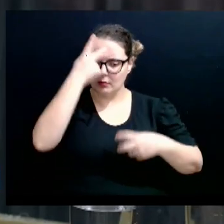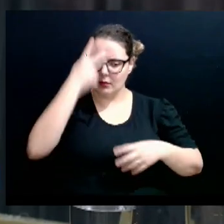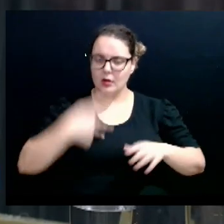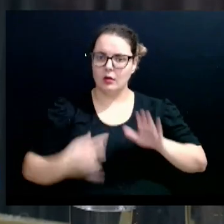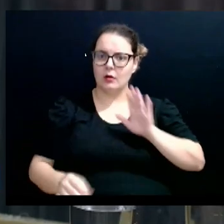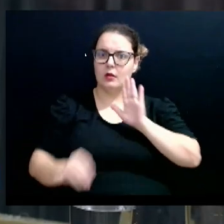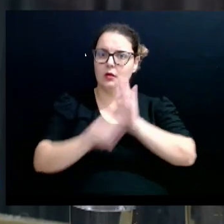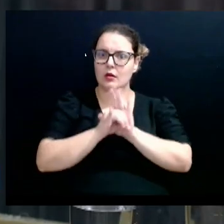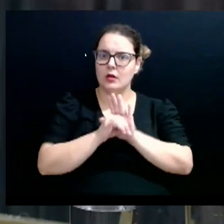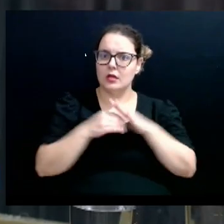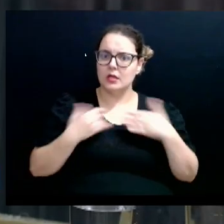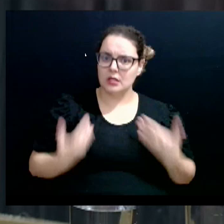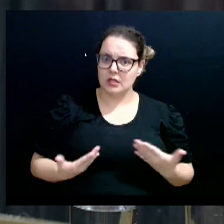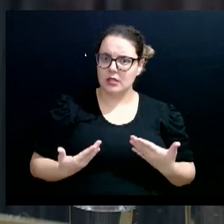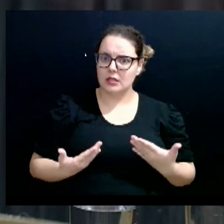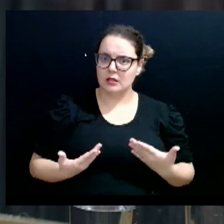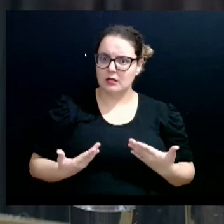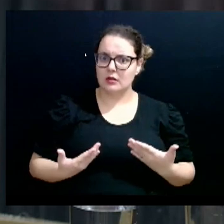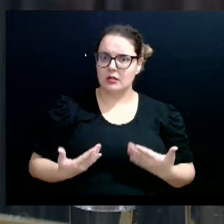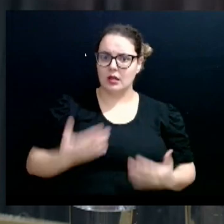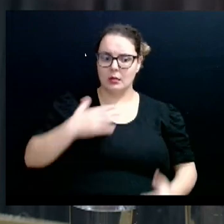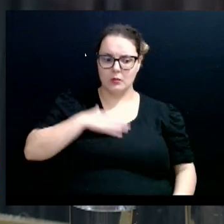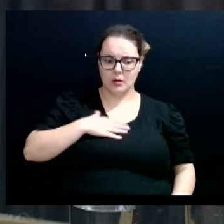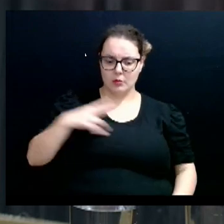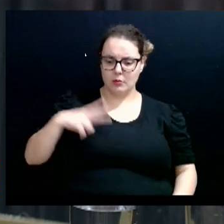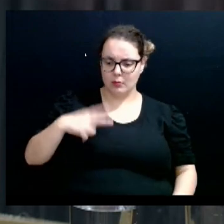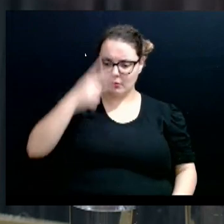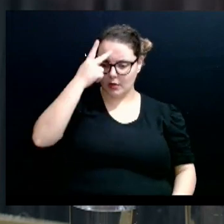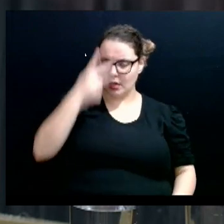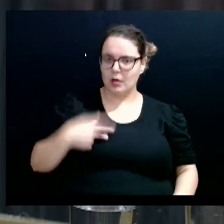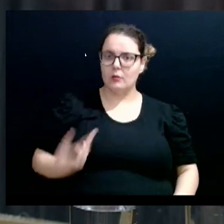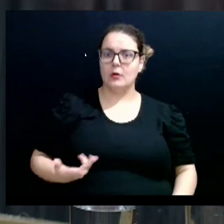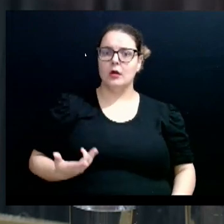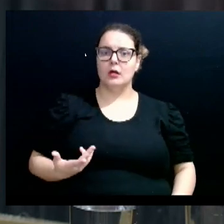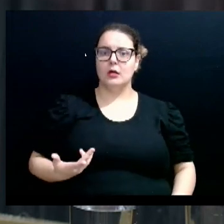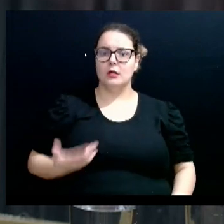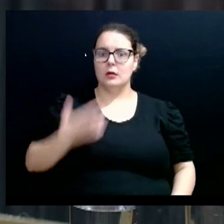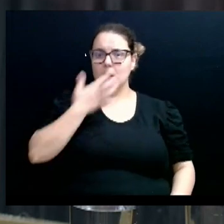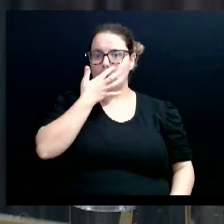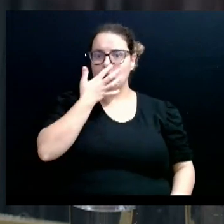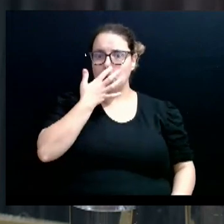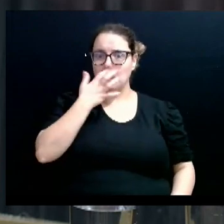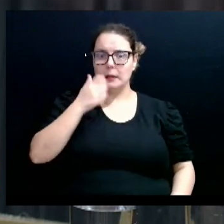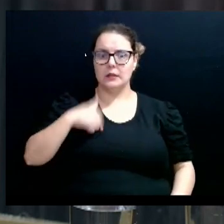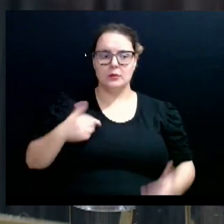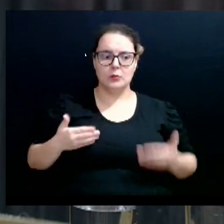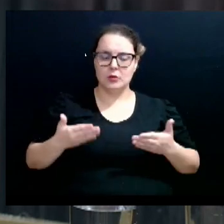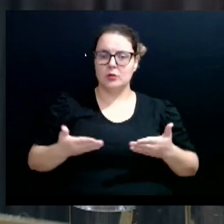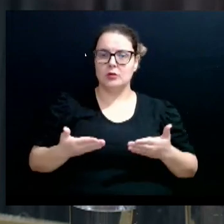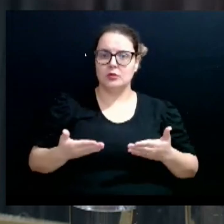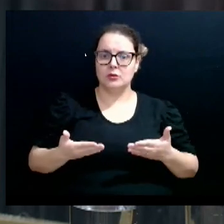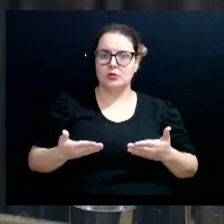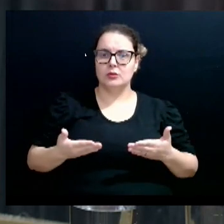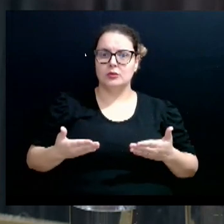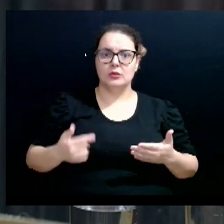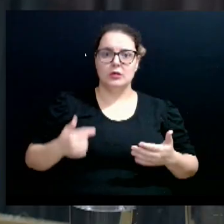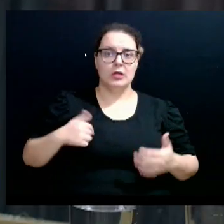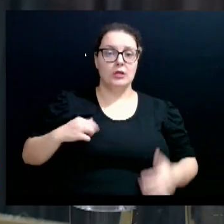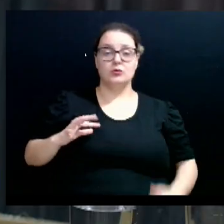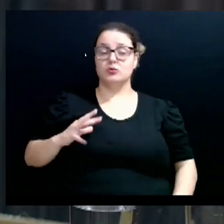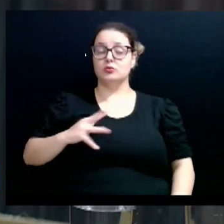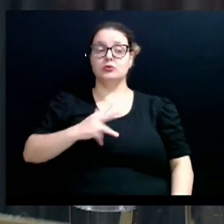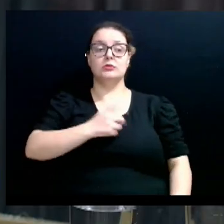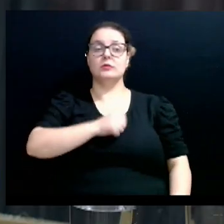a minha própria individualidade, né, a Exato. ponto de ter que me colocar no lugar de salvador, né, Uhum. o